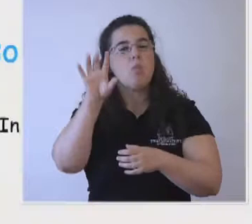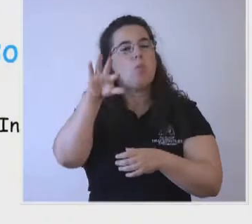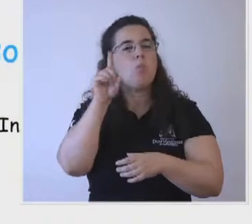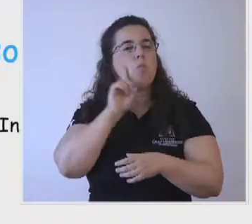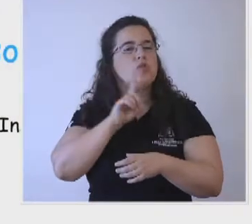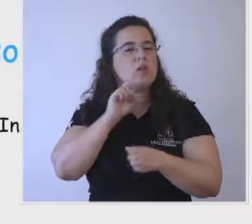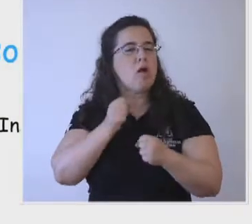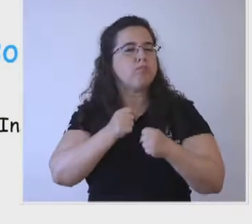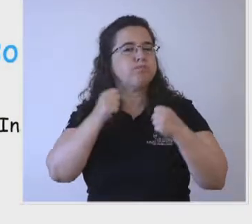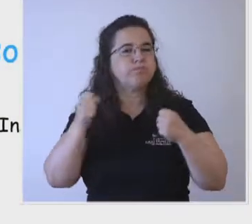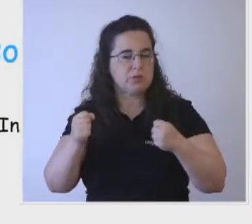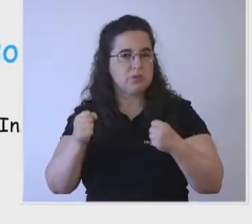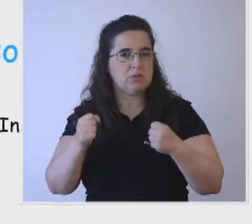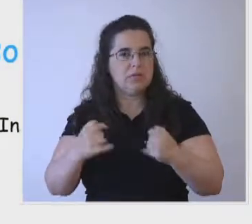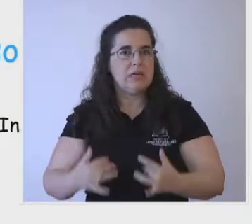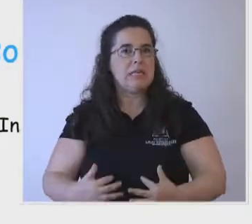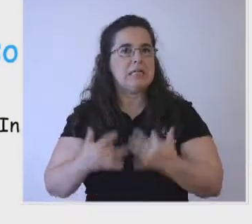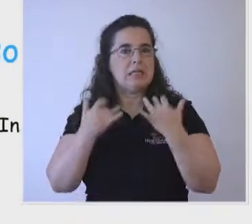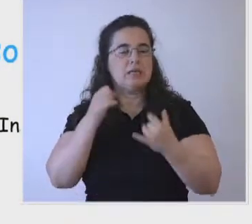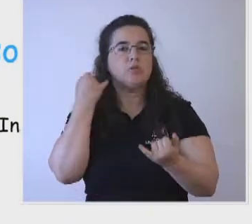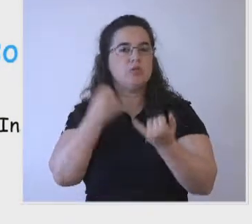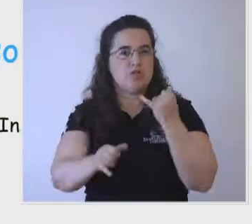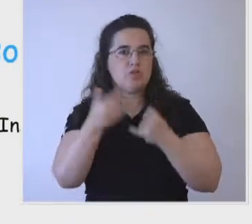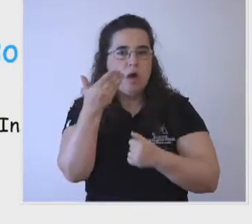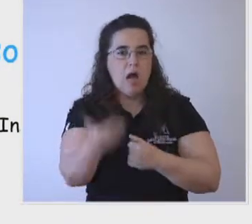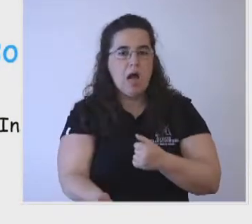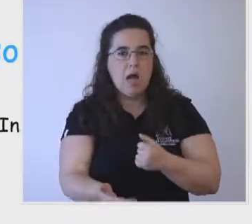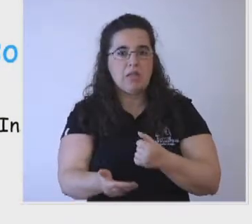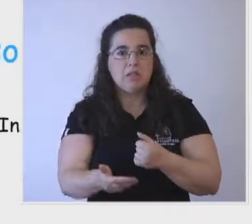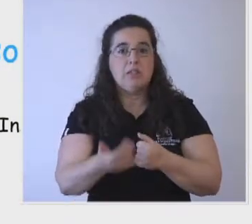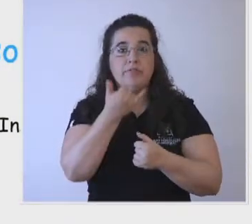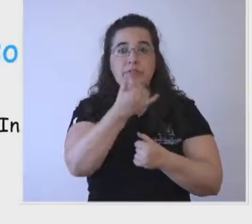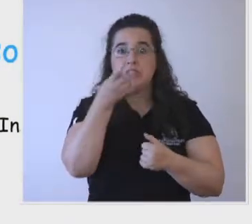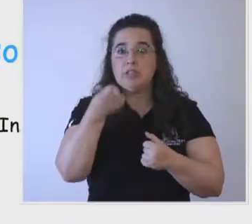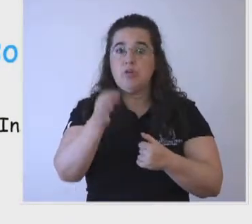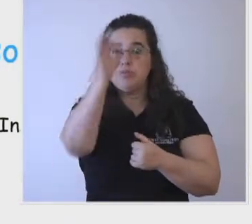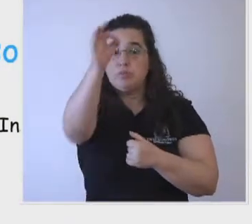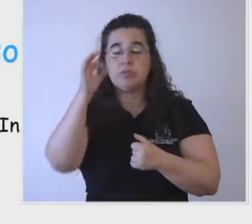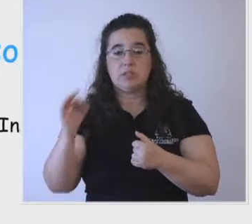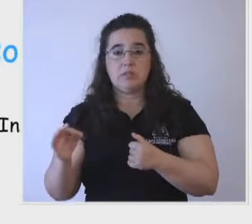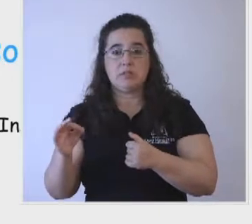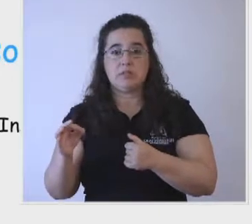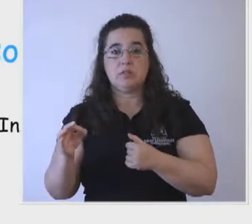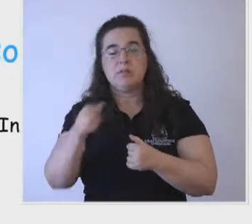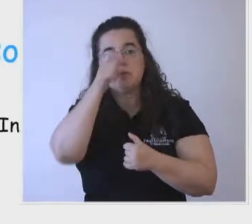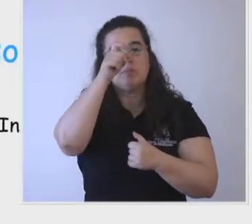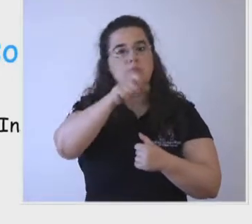têm um risco de contrair o cancro de 29% superior aos que são vegetarianos.